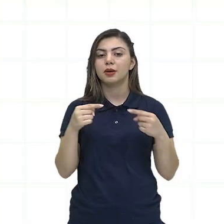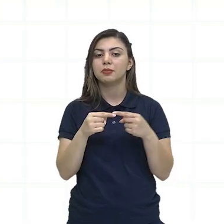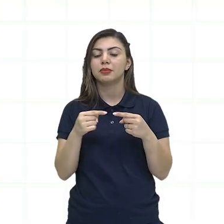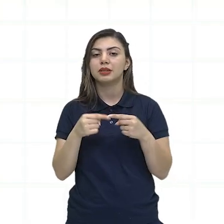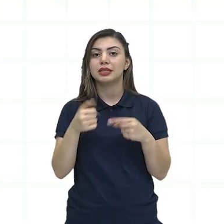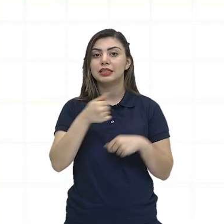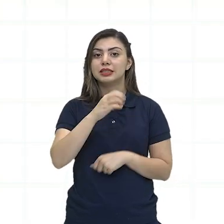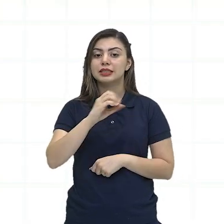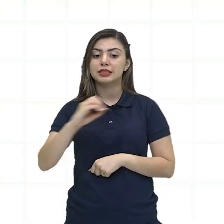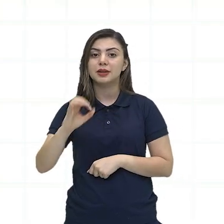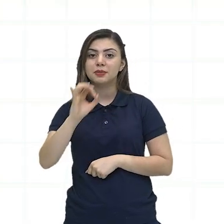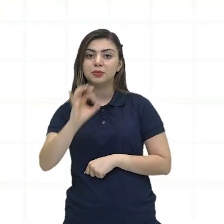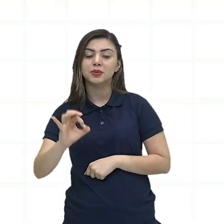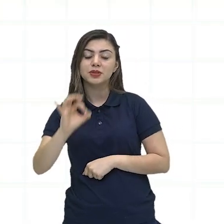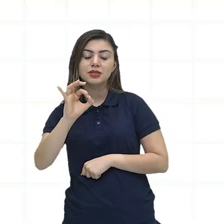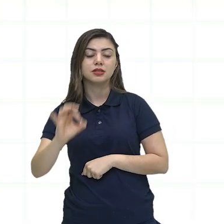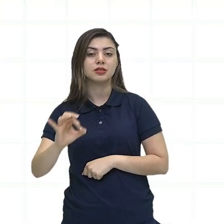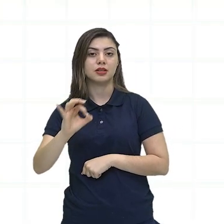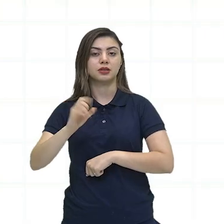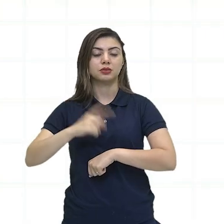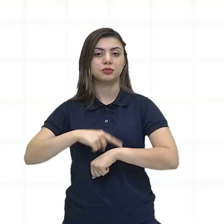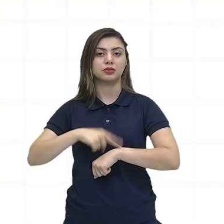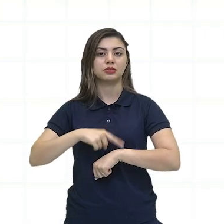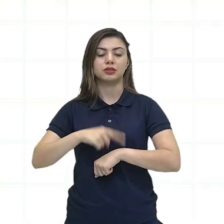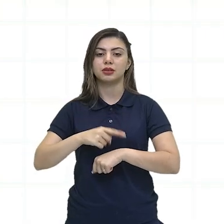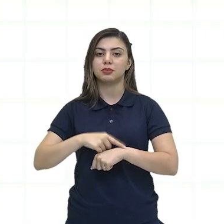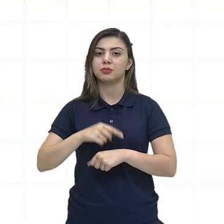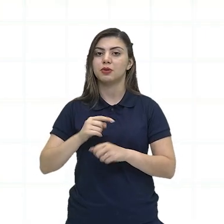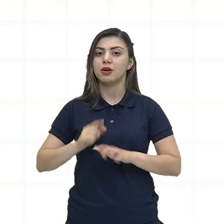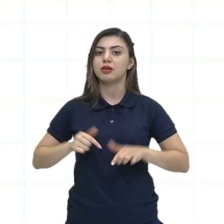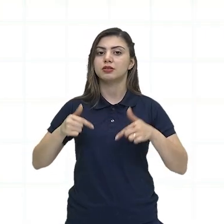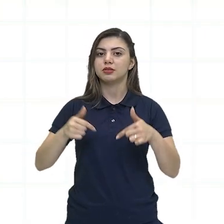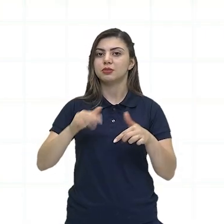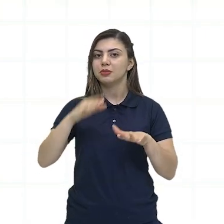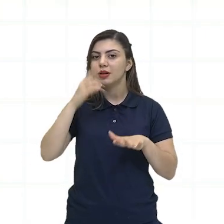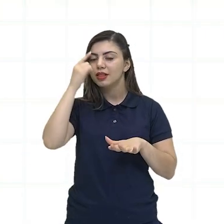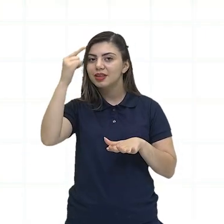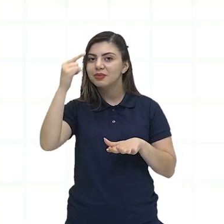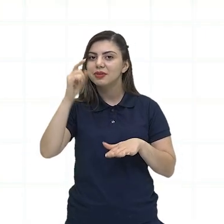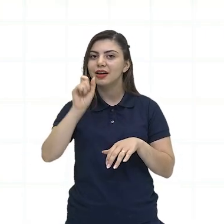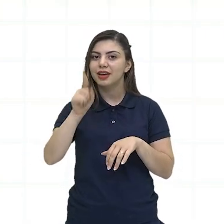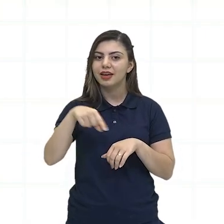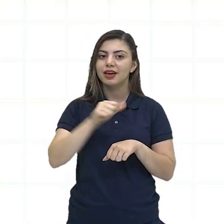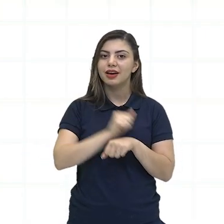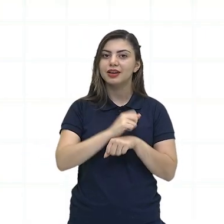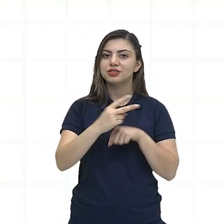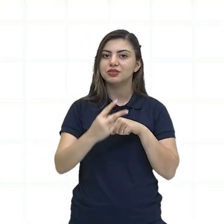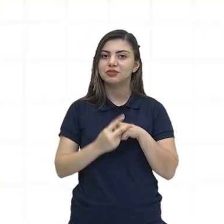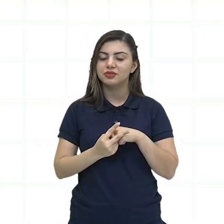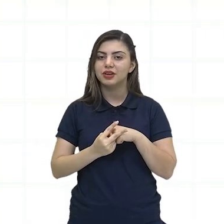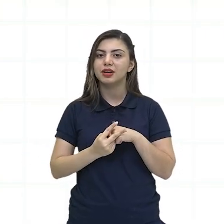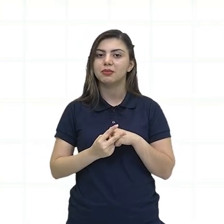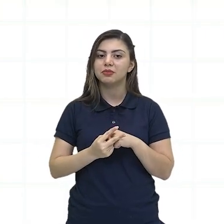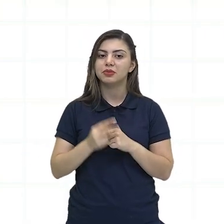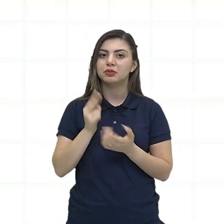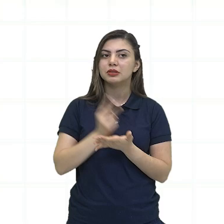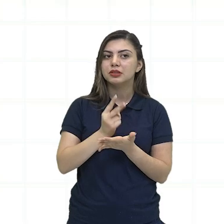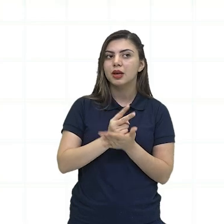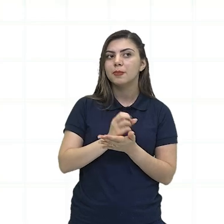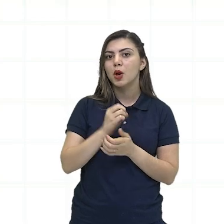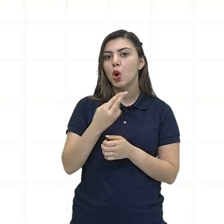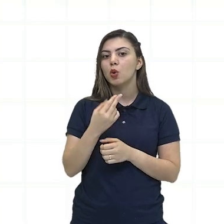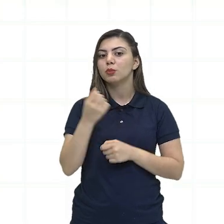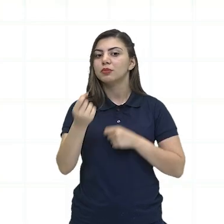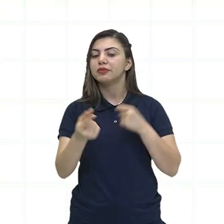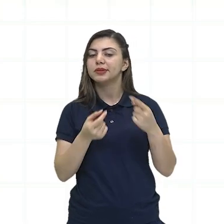tempo essa ação acontece. Vocês lembram que nós estamos falando dos advérbios de frequência, eu quero dizer com que frequência